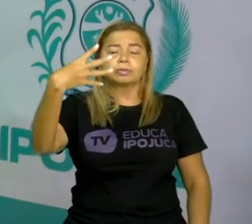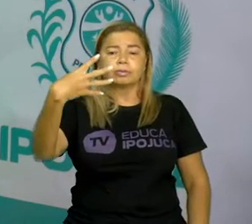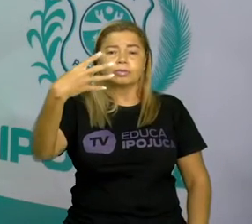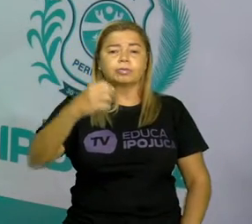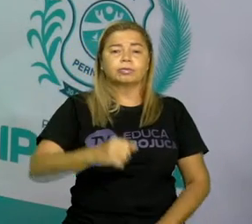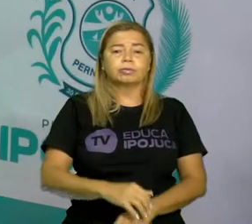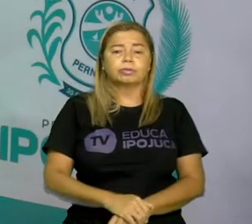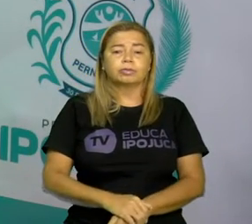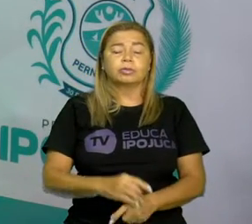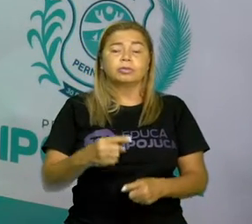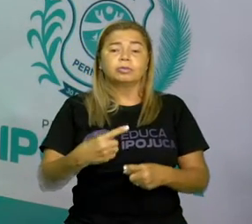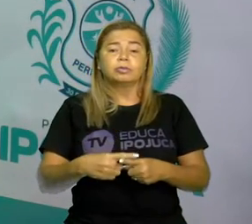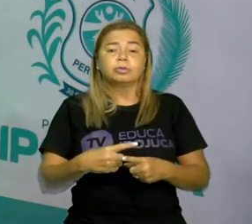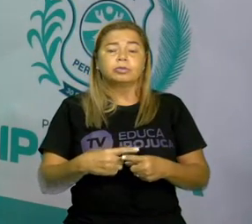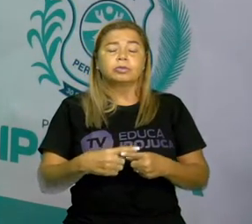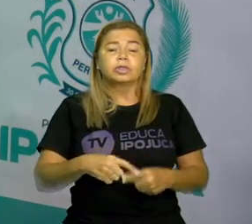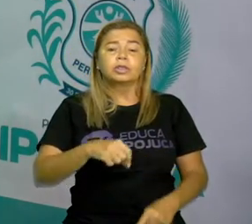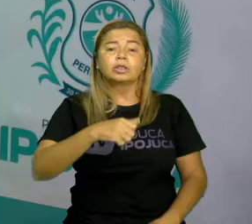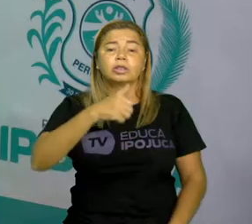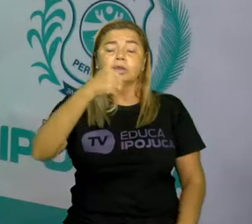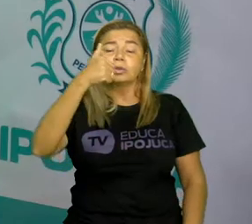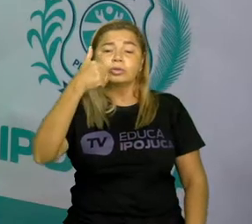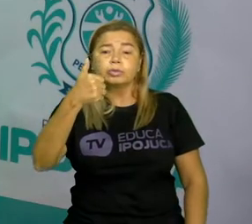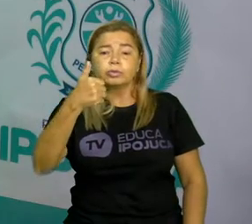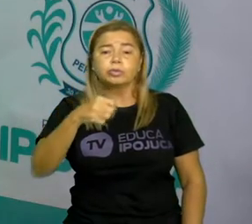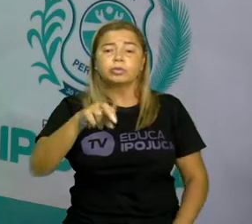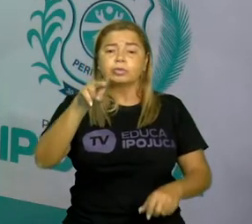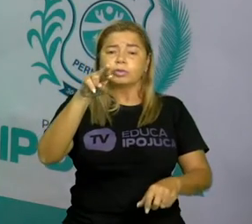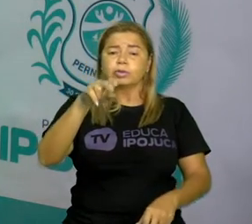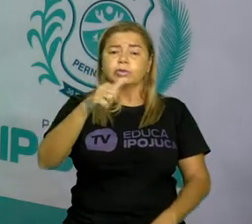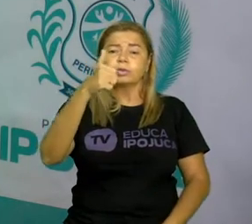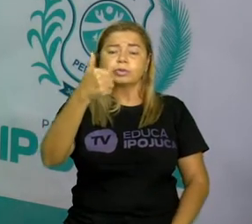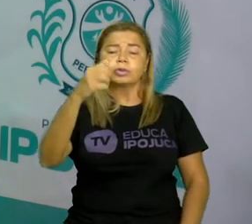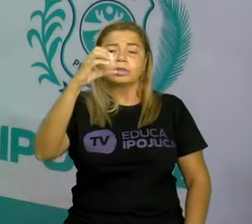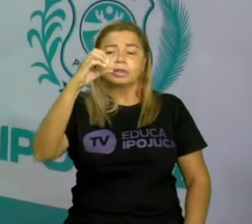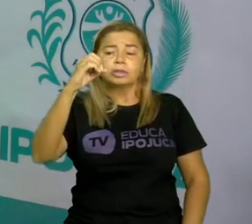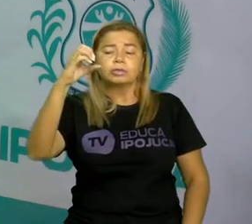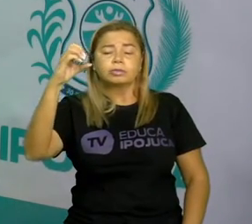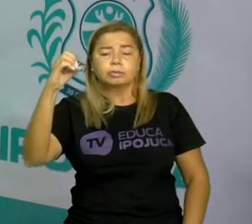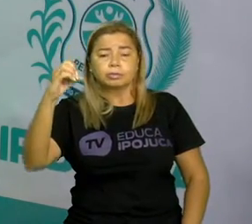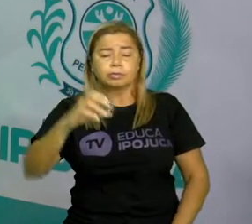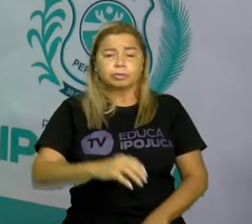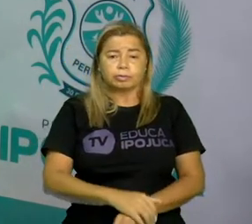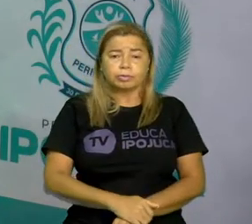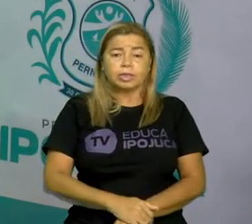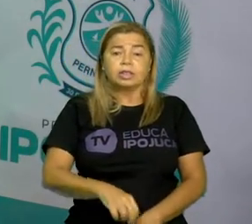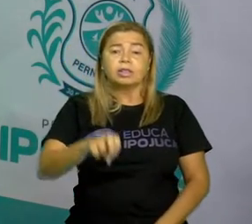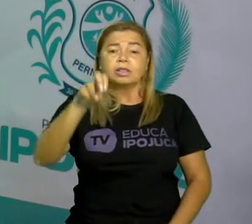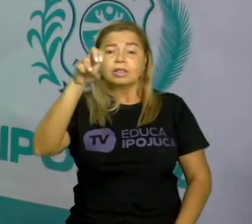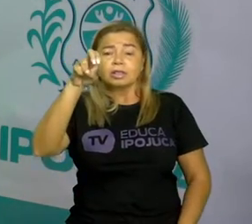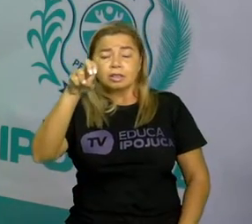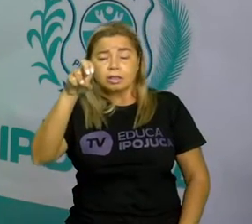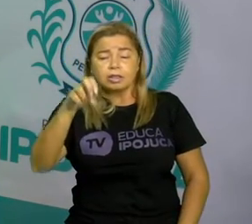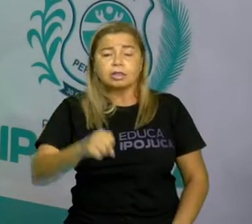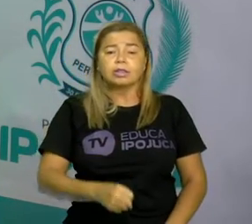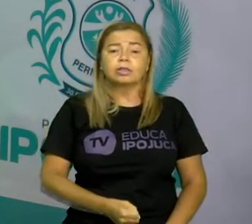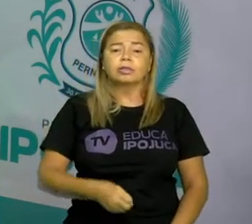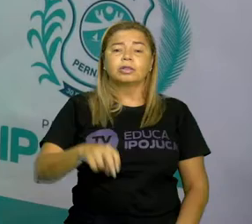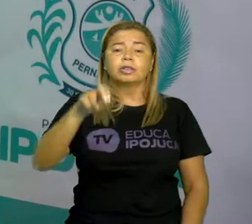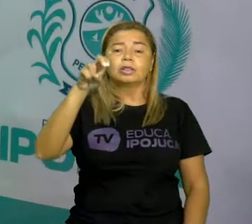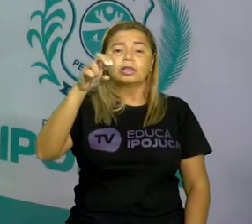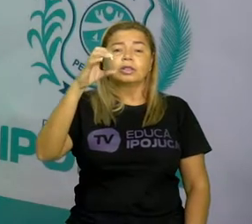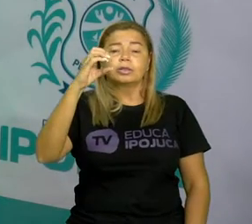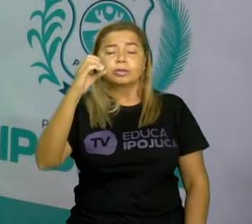154, porque o 1 ele equivale a 100, o 5 é 5 dezenas,